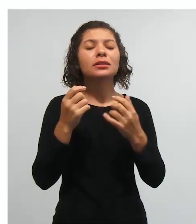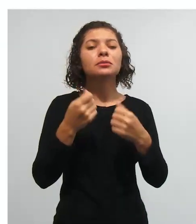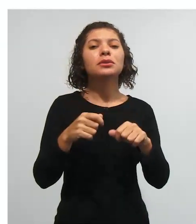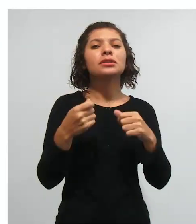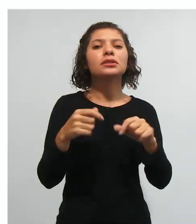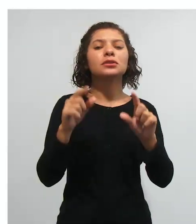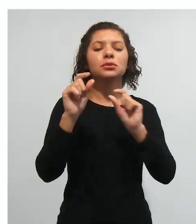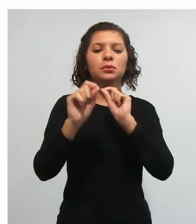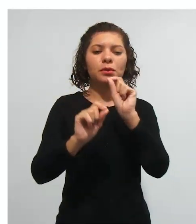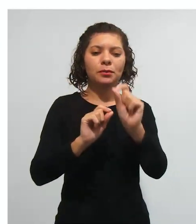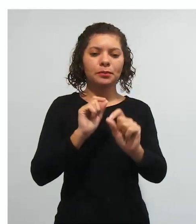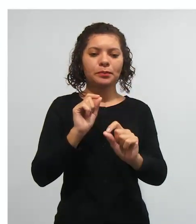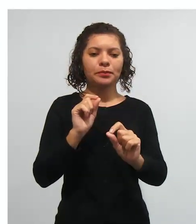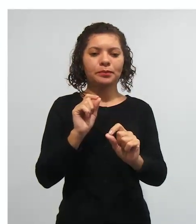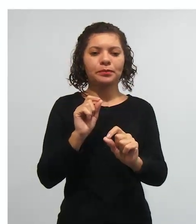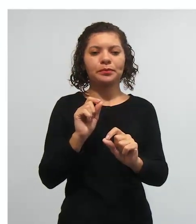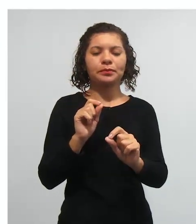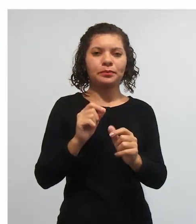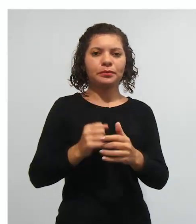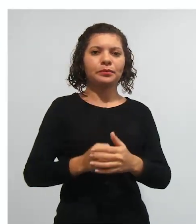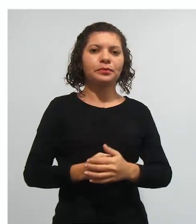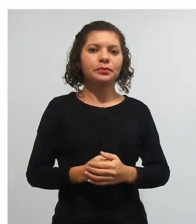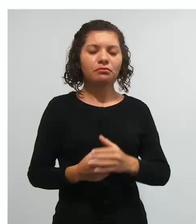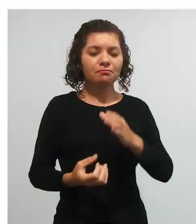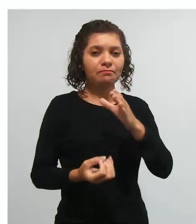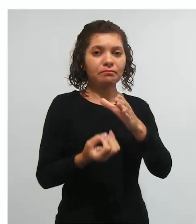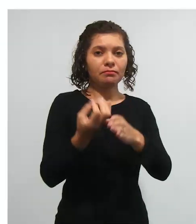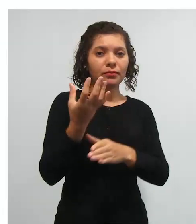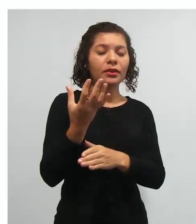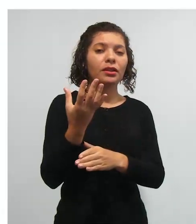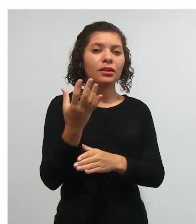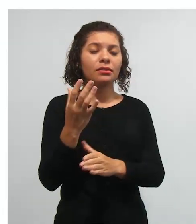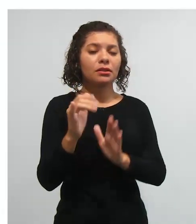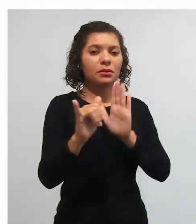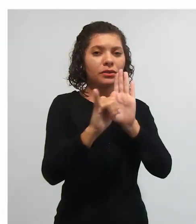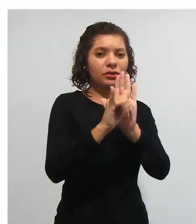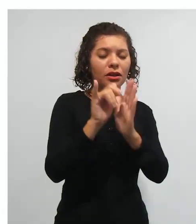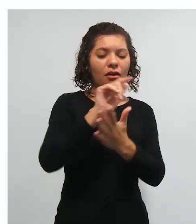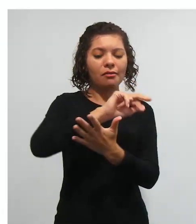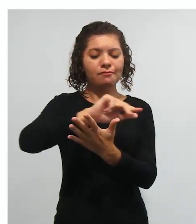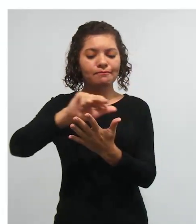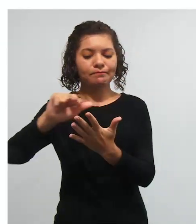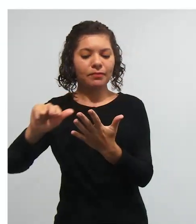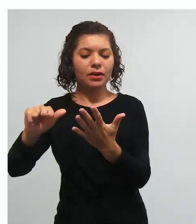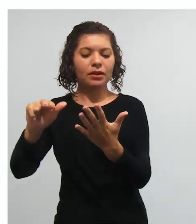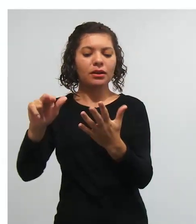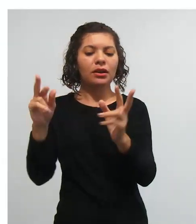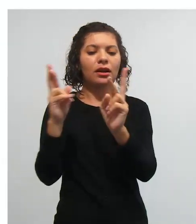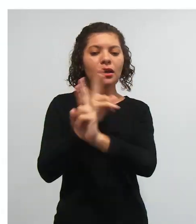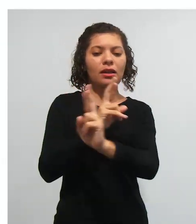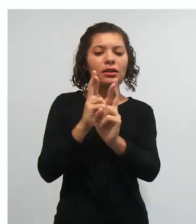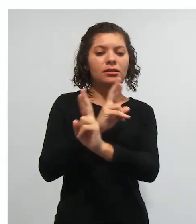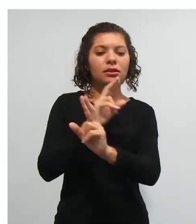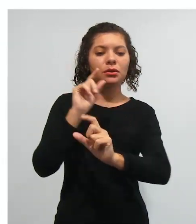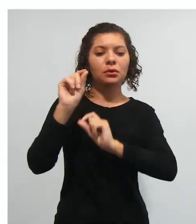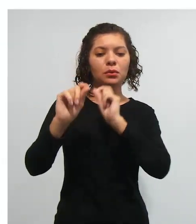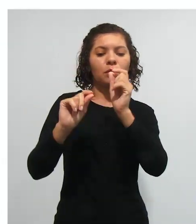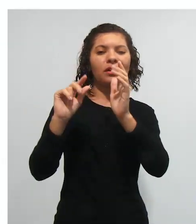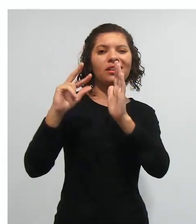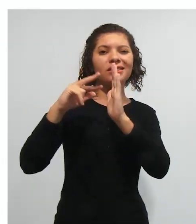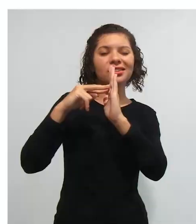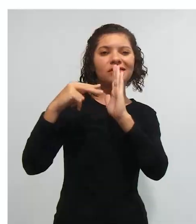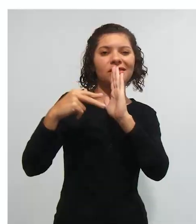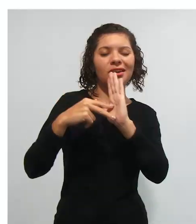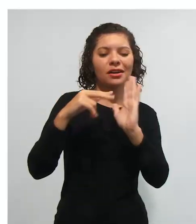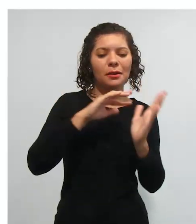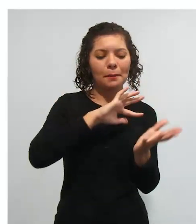falei errado constantemente criadas e recriadas a identidade e a diferença tem a ver com a atribuição